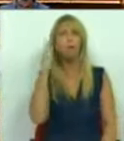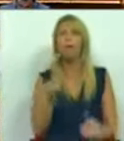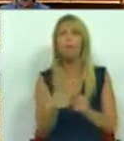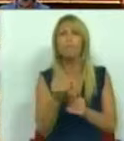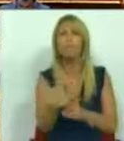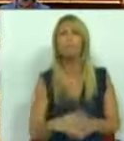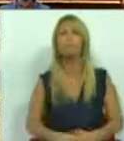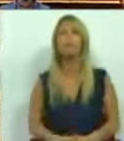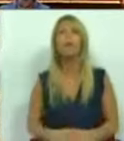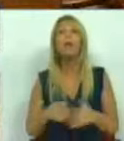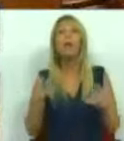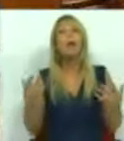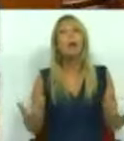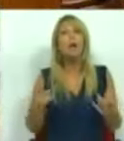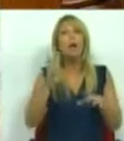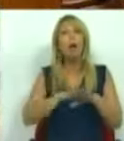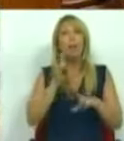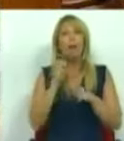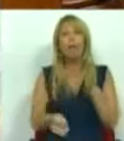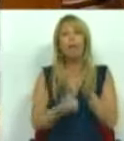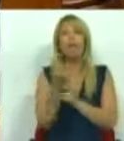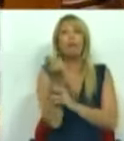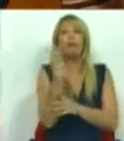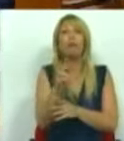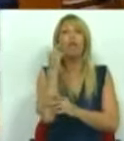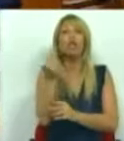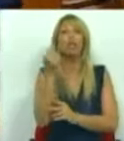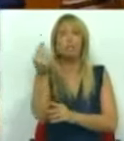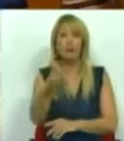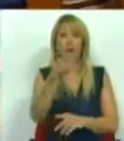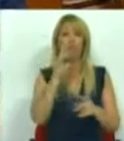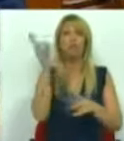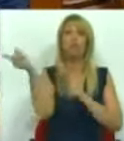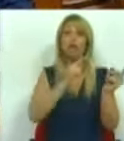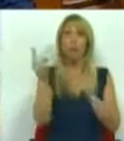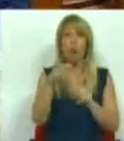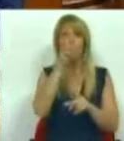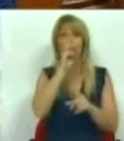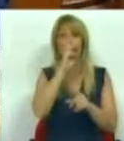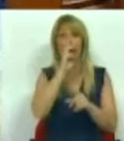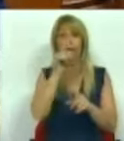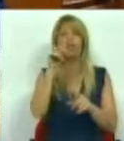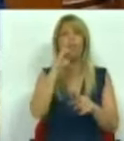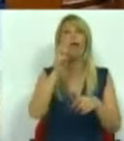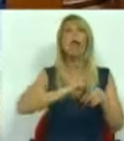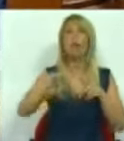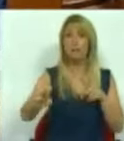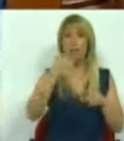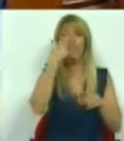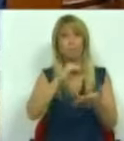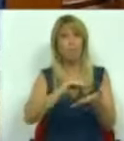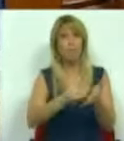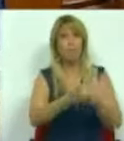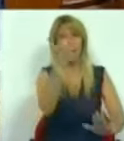Desde logo a criação de tarifas especiais nos transportes, no gás e na eletricidade, propiciam às pessoas carenciadas preços de